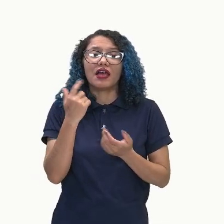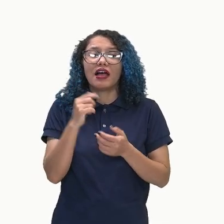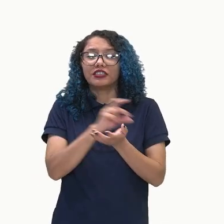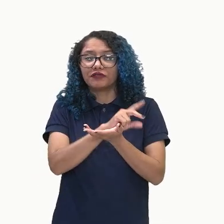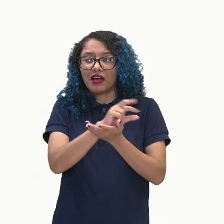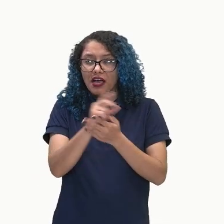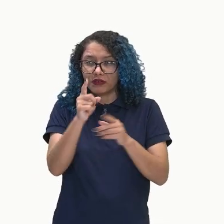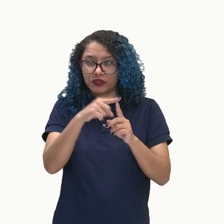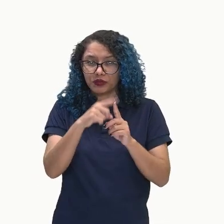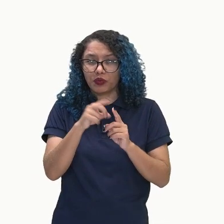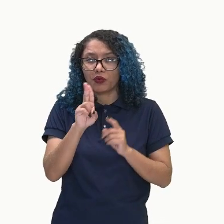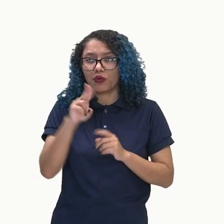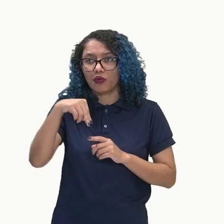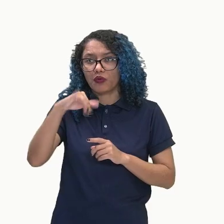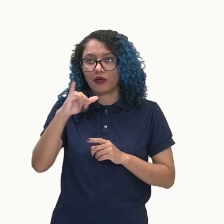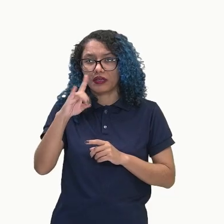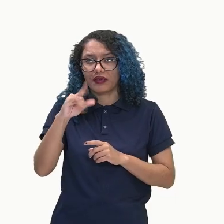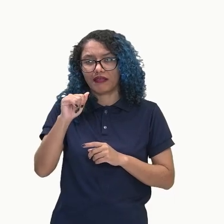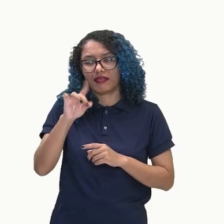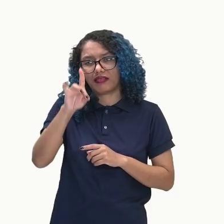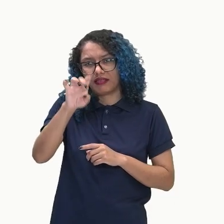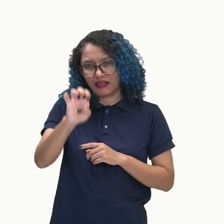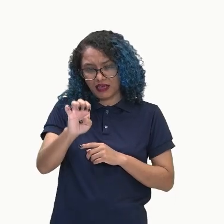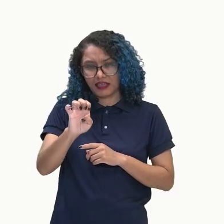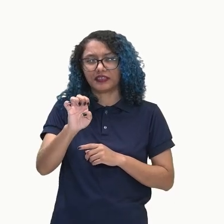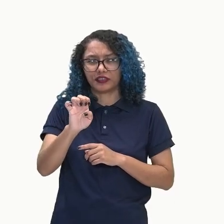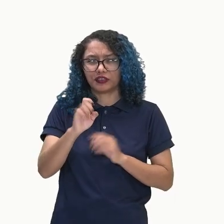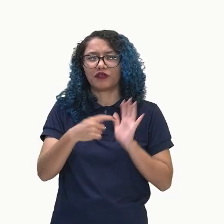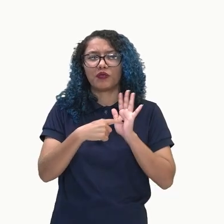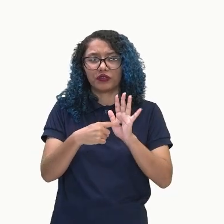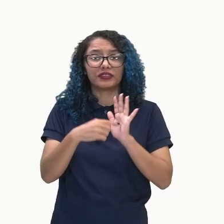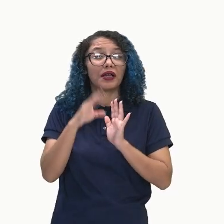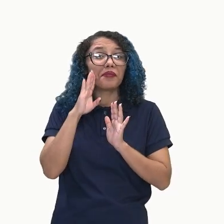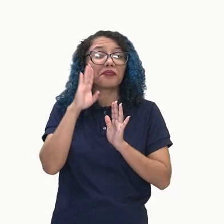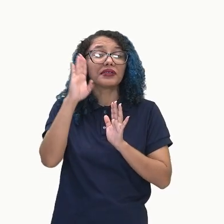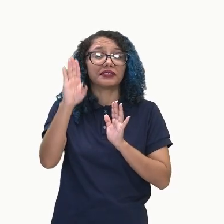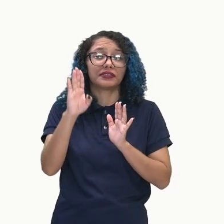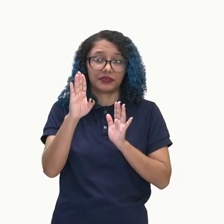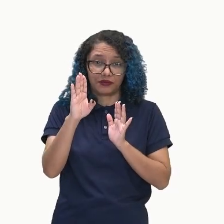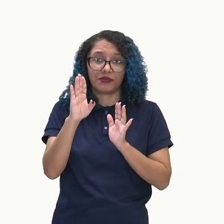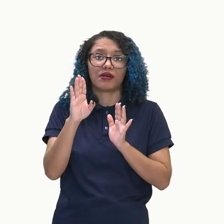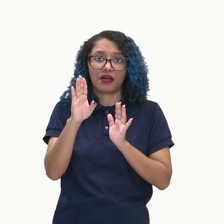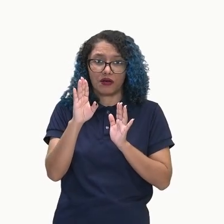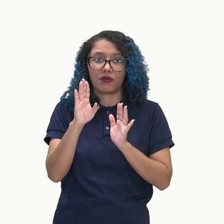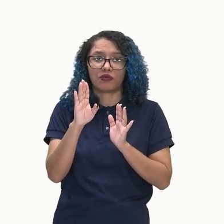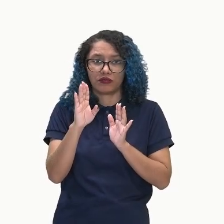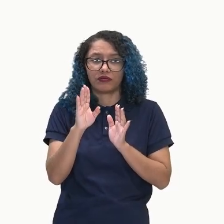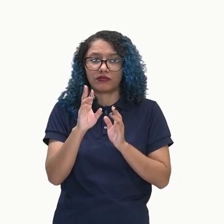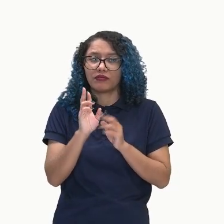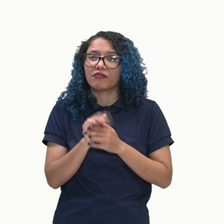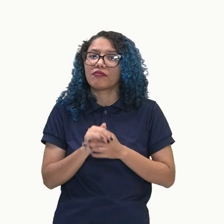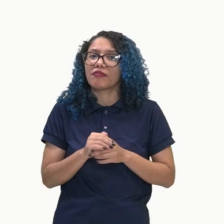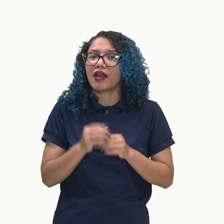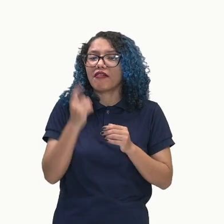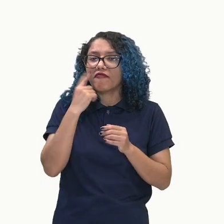é interessante aqui nós conhecermos quais são as principais unidades de medida de